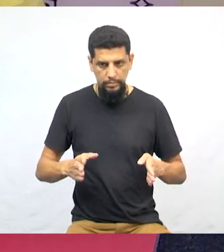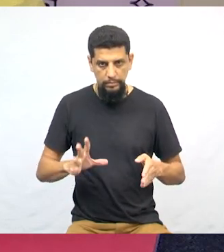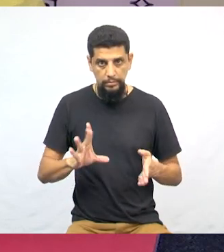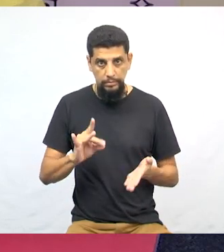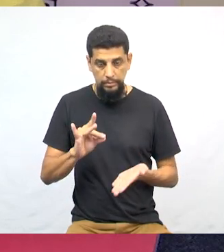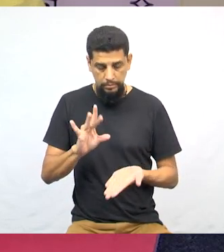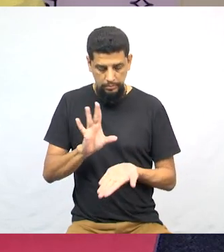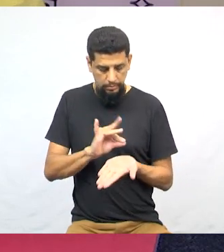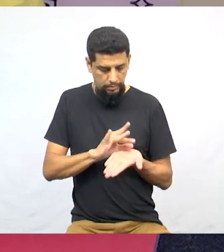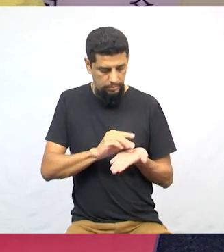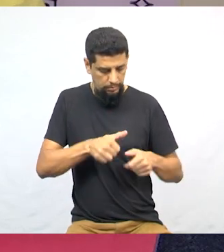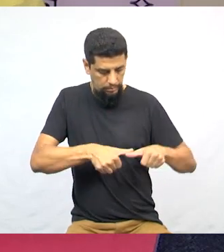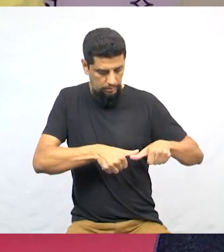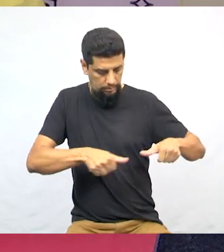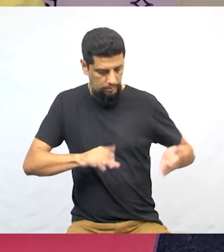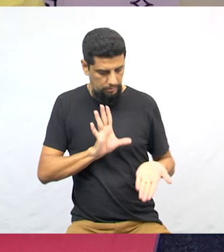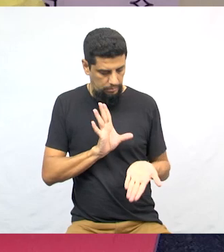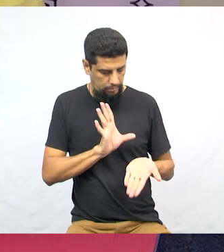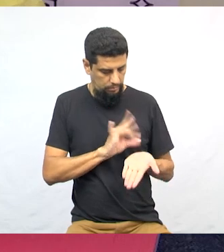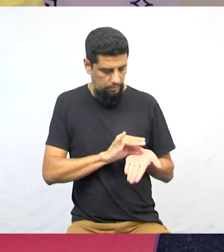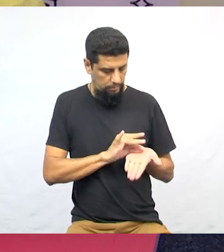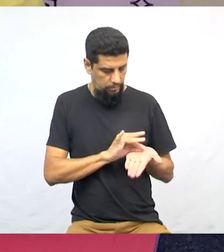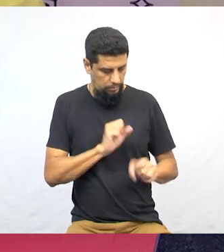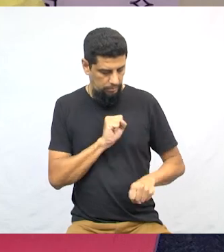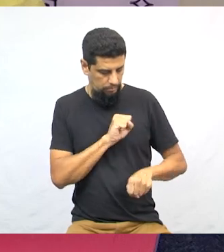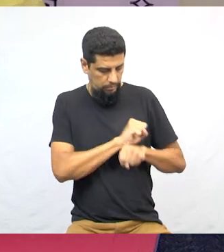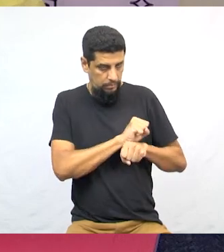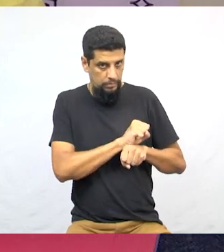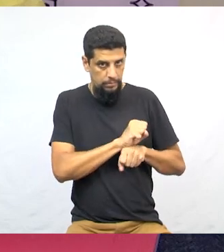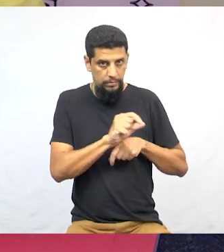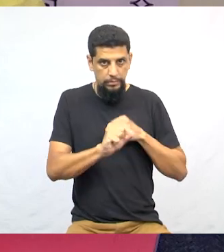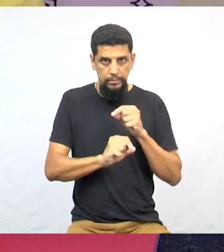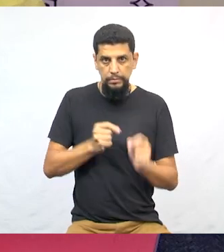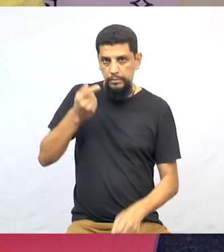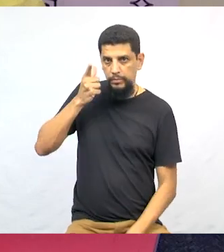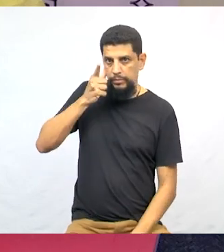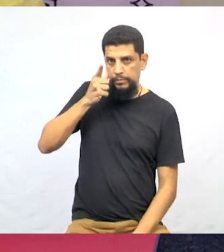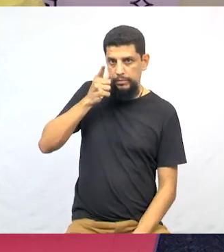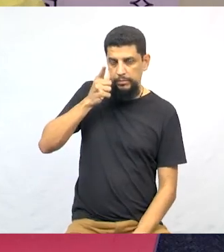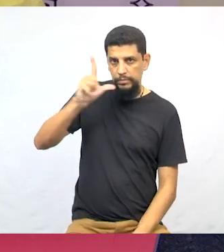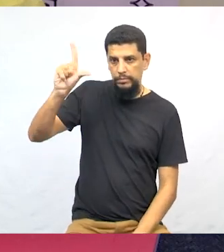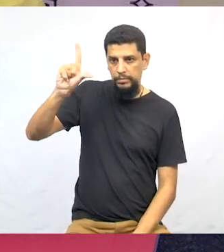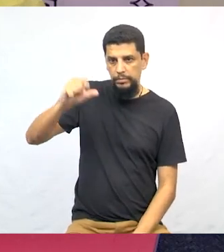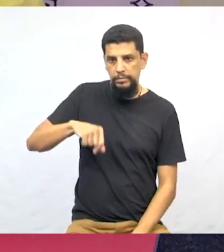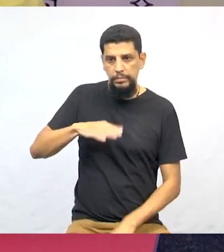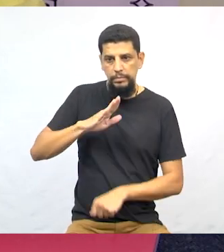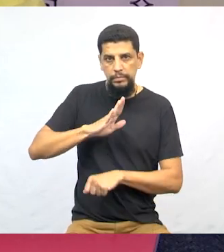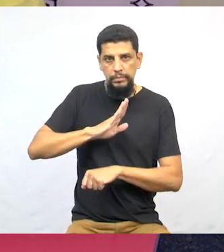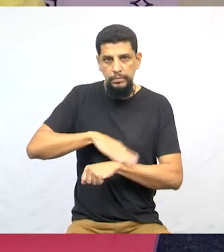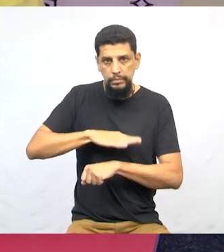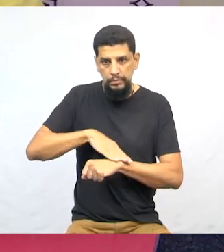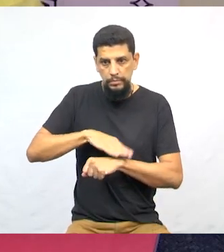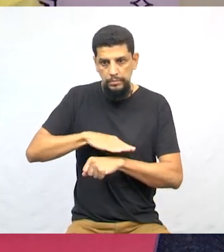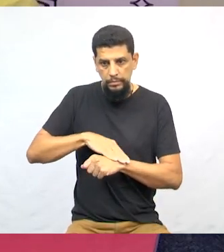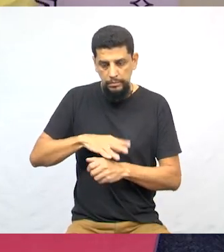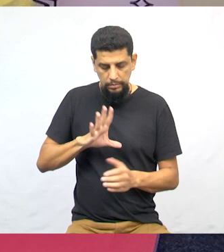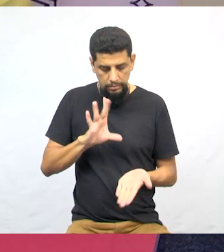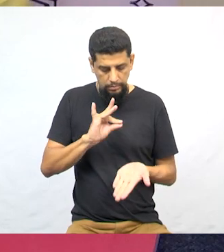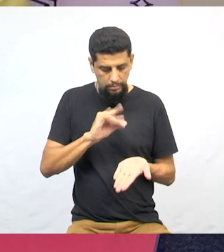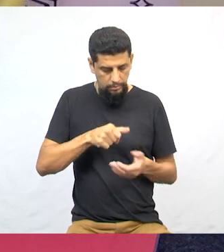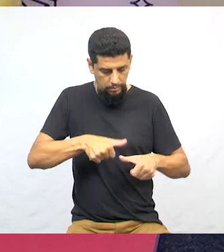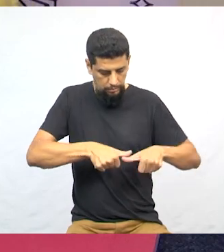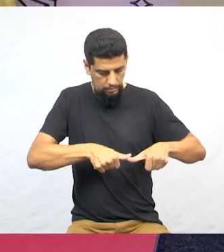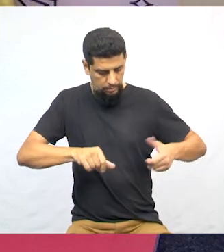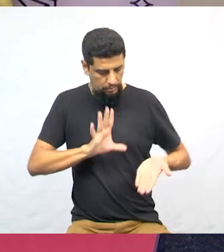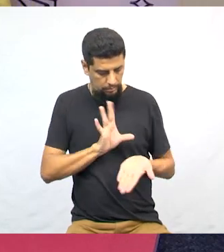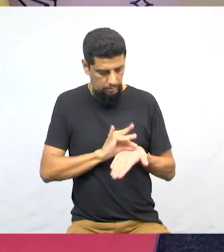ficar colada aqui no, na fita. E aí vai ganhar quem conseguir deixar mais bolinhas